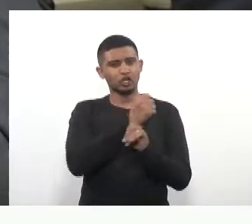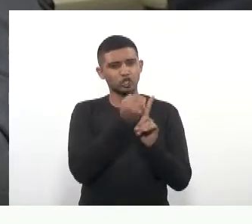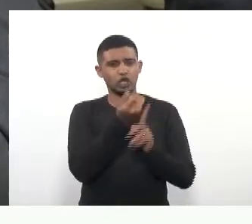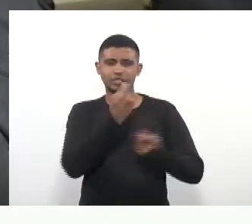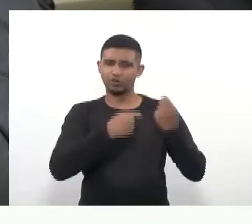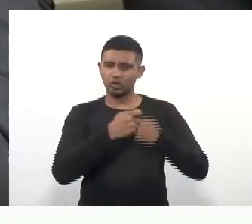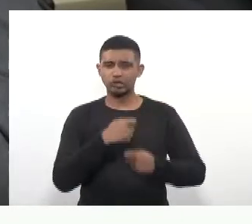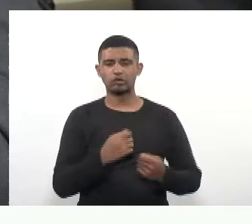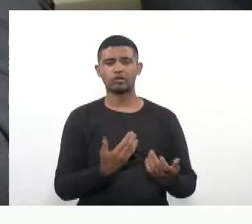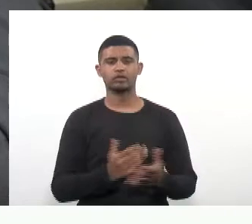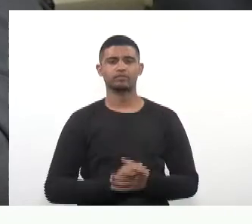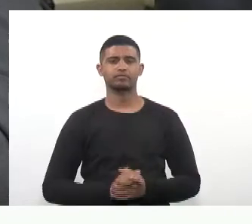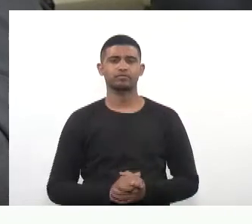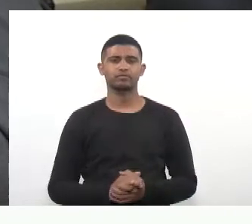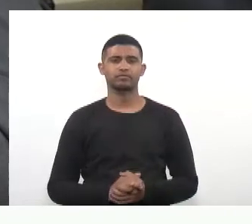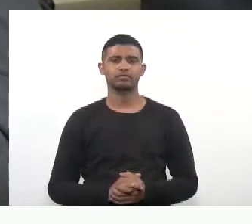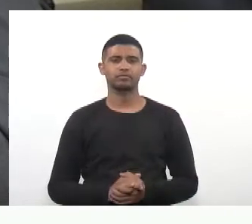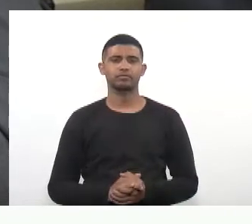socioeconômicas, enfim, as suas...